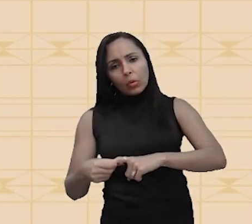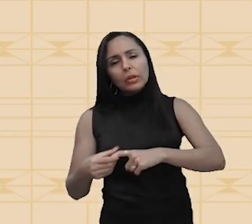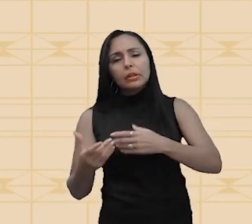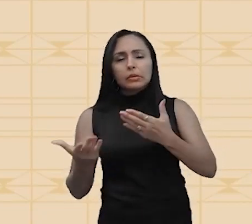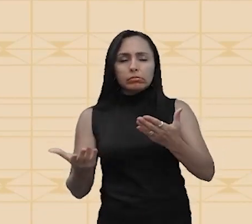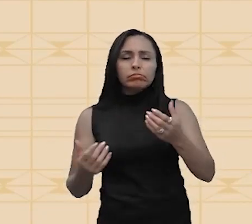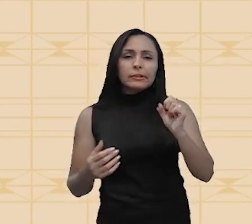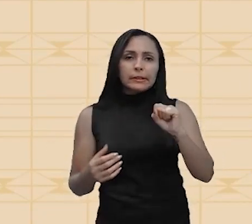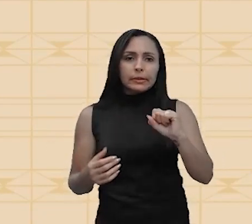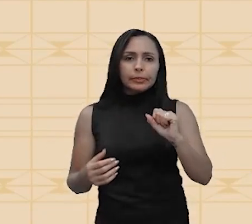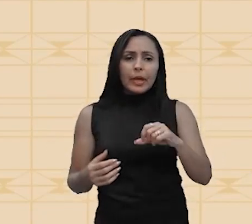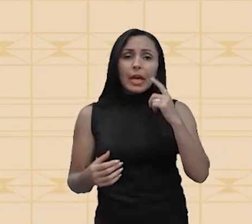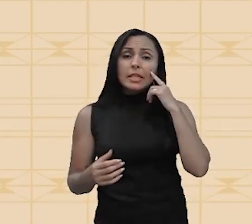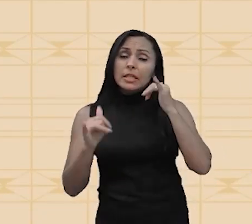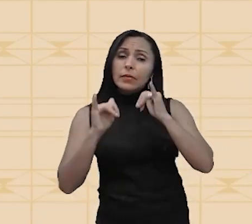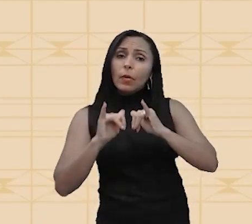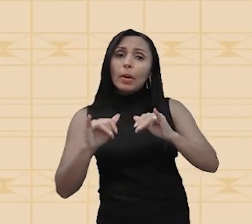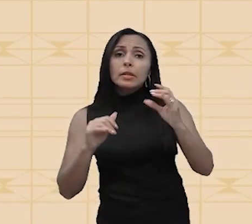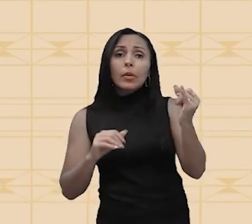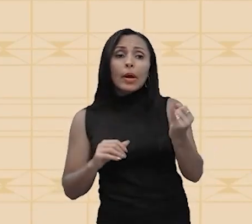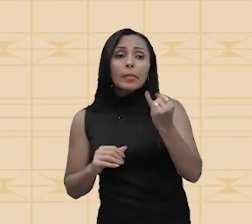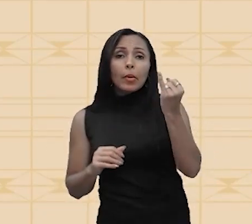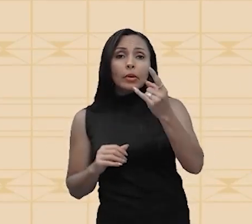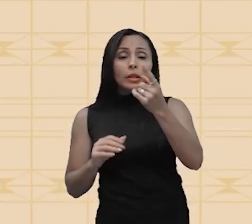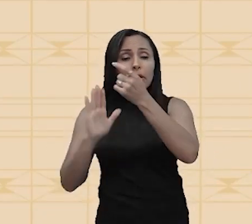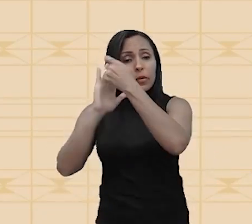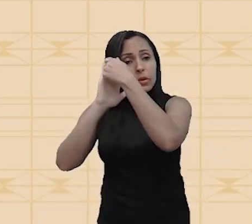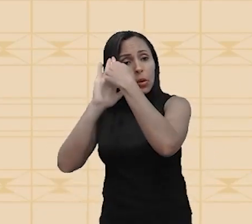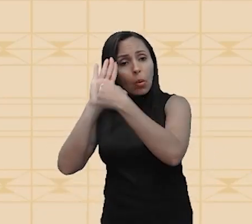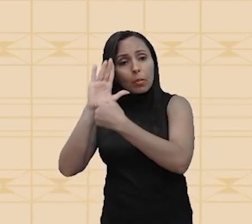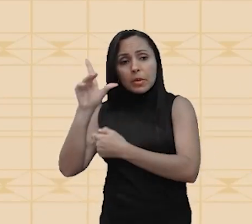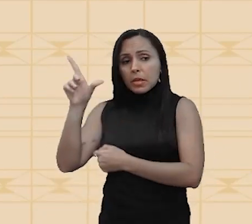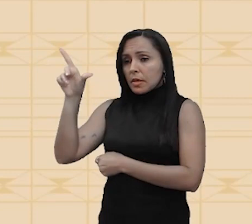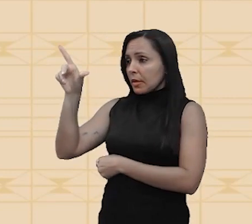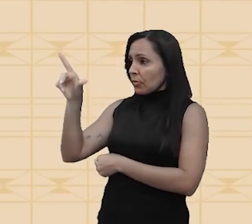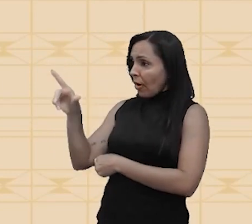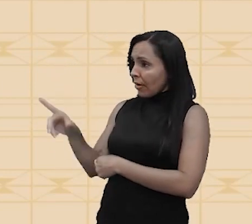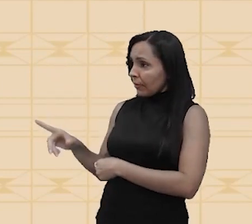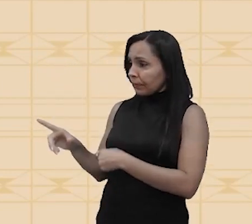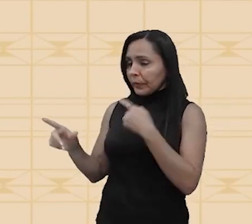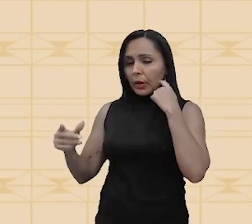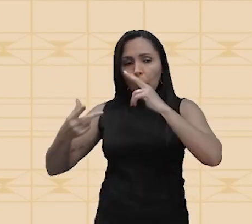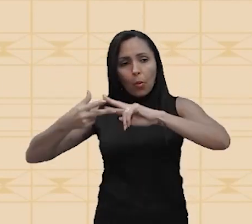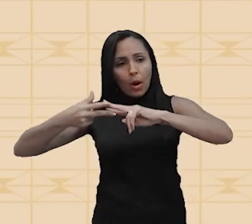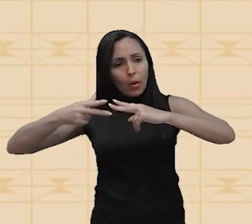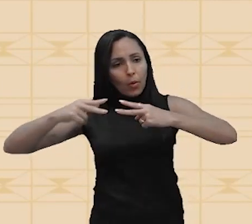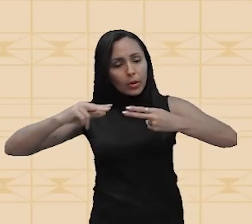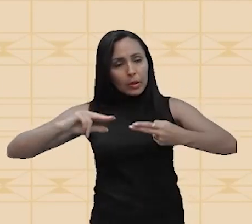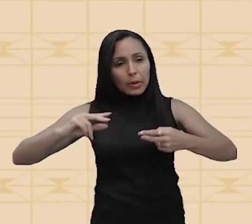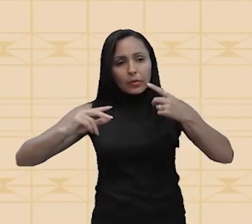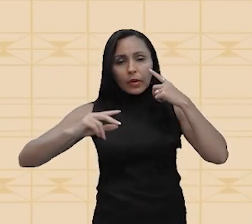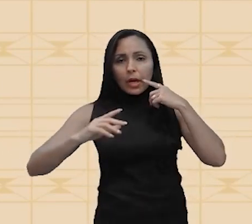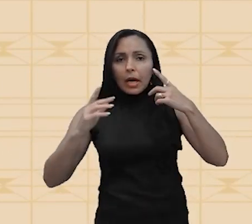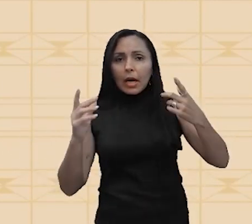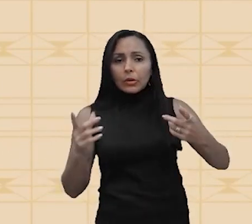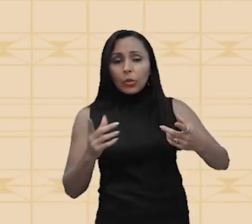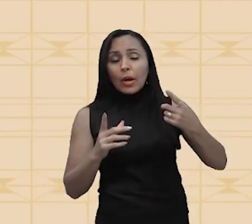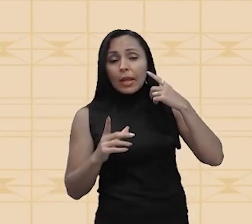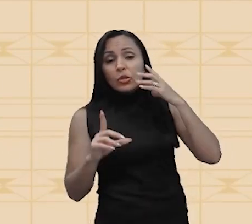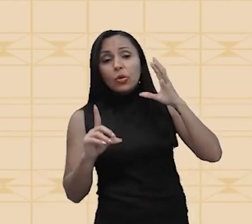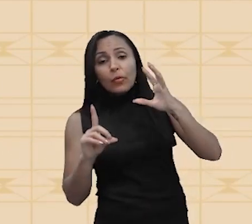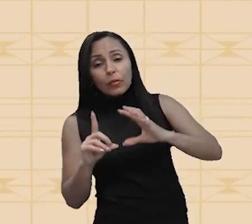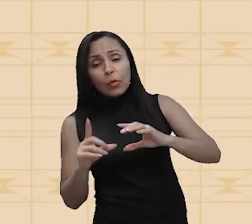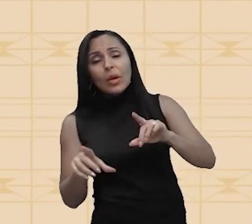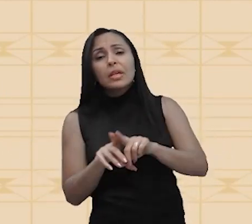essas informações é importante que você anote. Então, uma corda bem amarrada, ela sofre reflexão, sofrendo inversão de